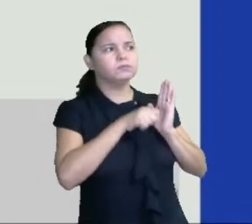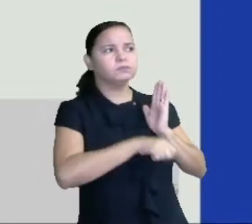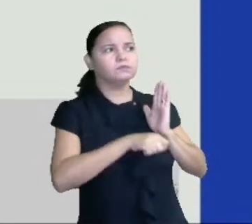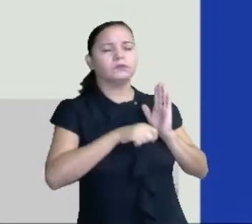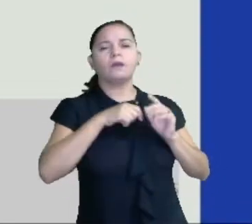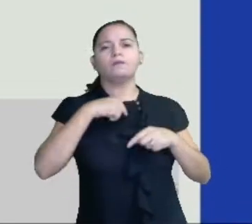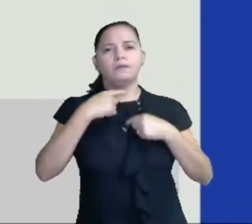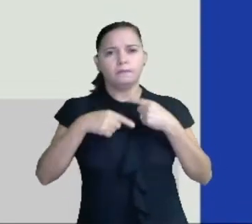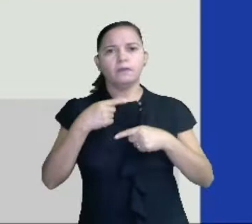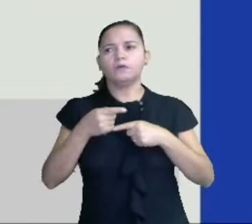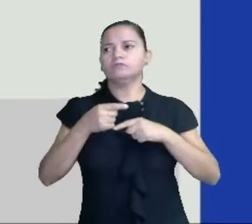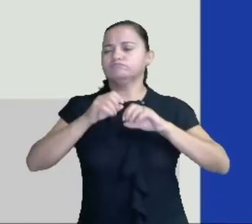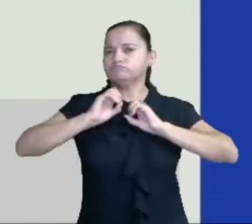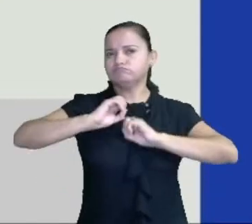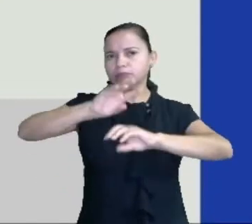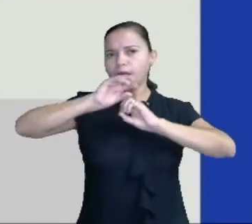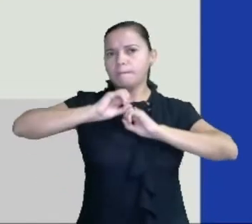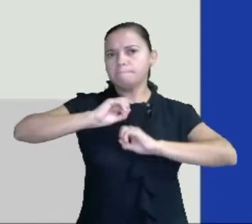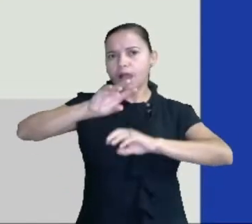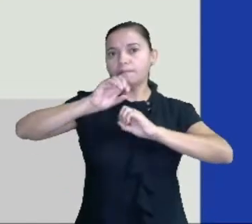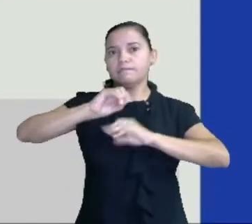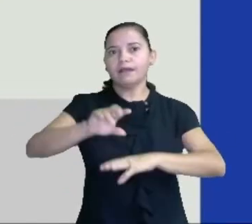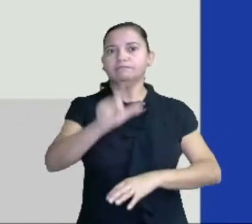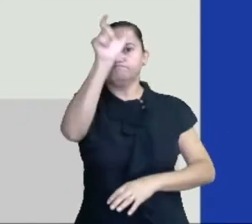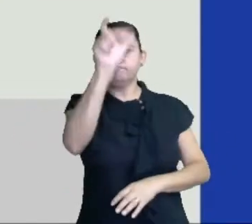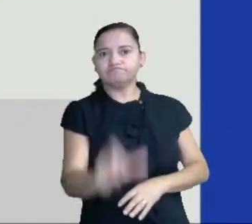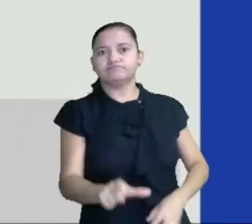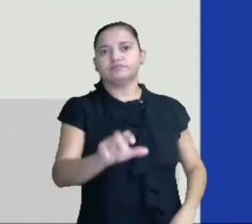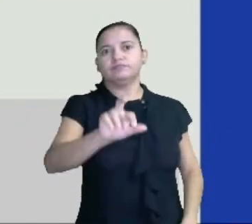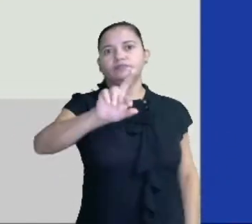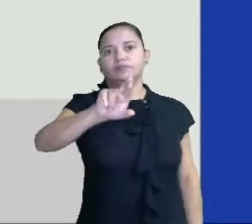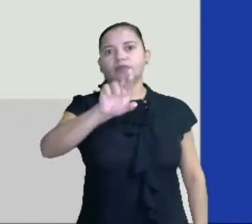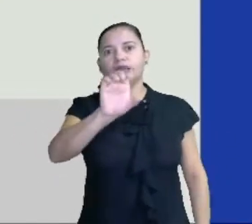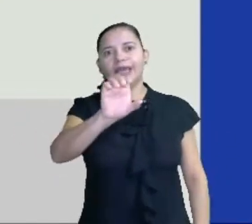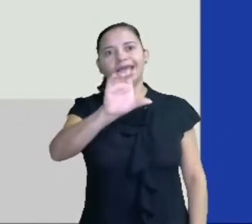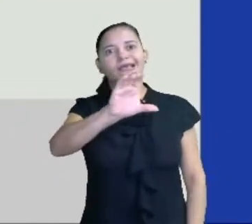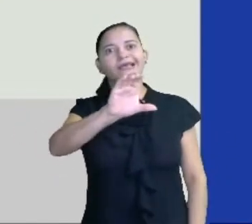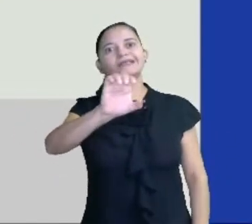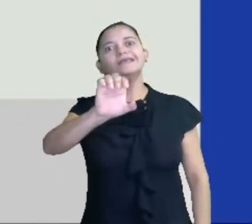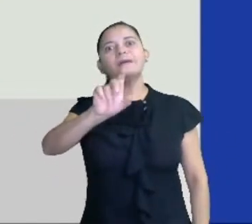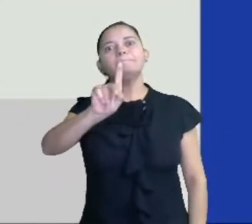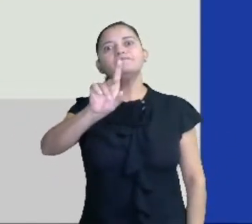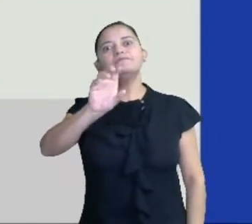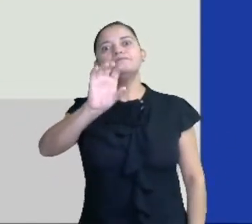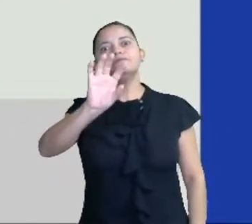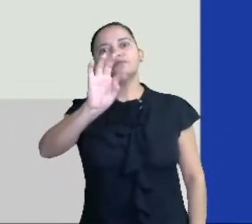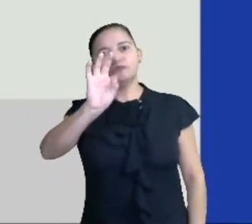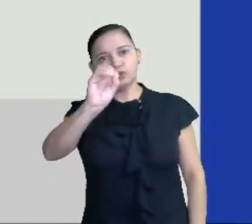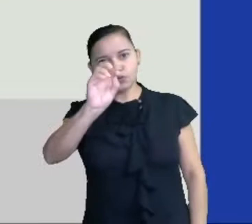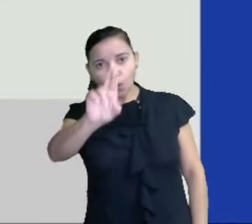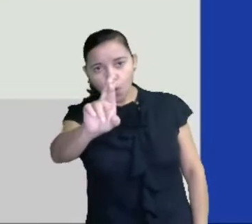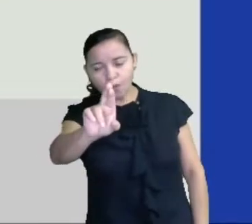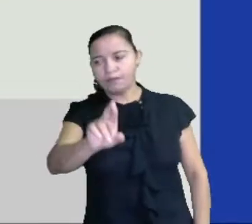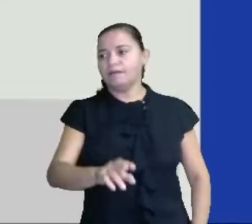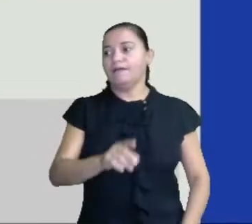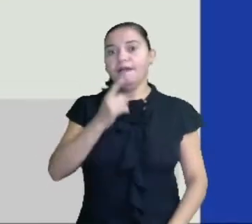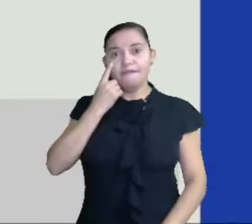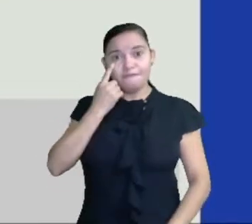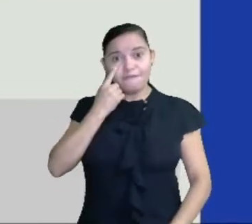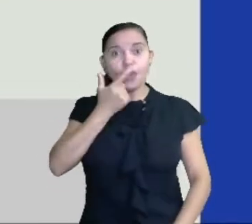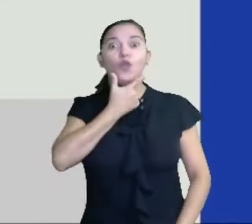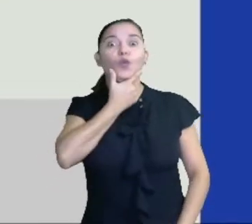professor? No receptor, no leitor. Então, como bem claro, a gente vê uma pessoa que está lendo